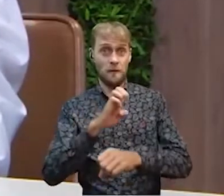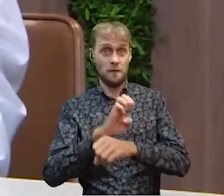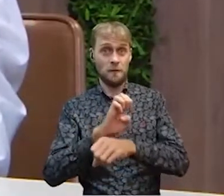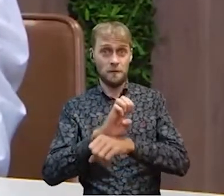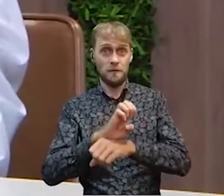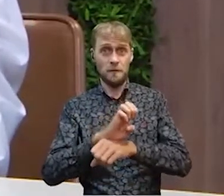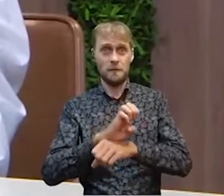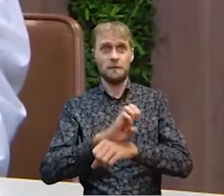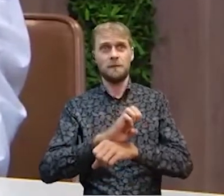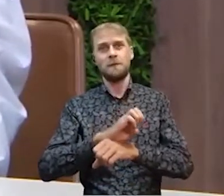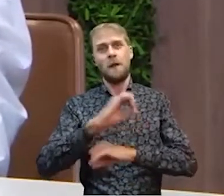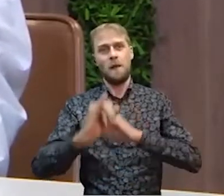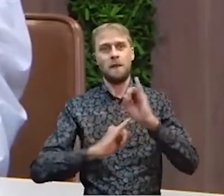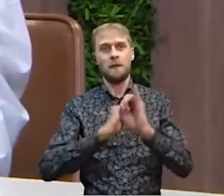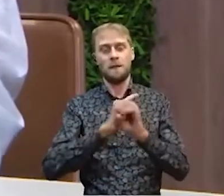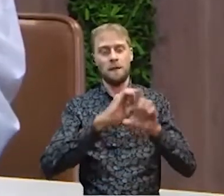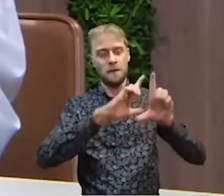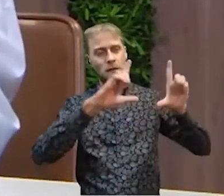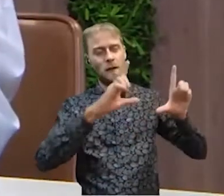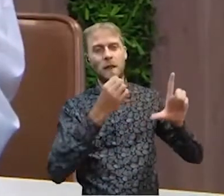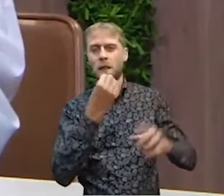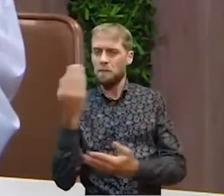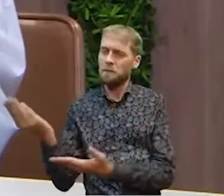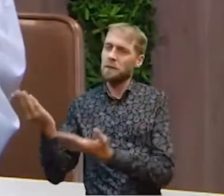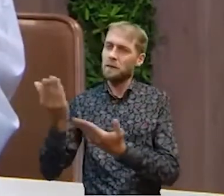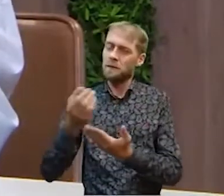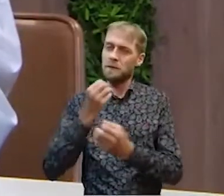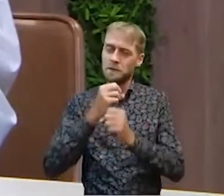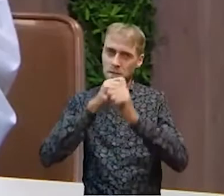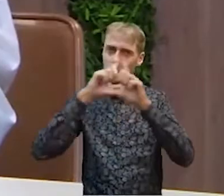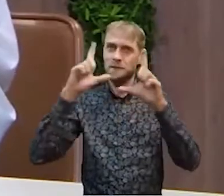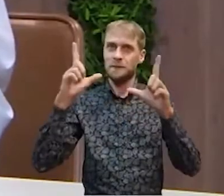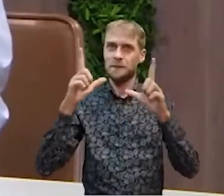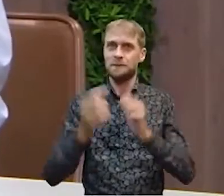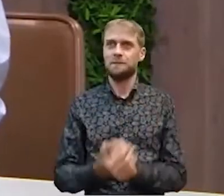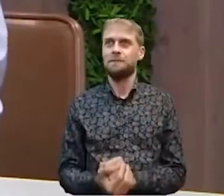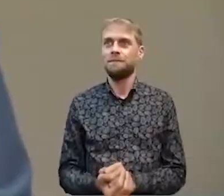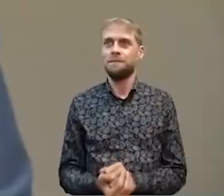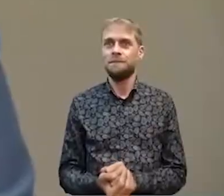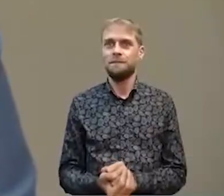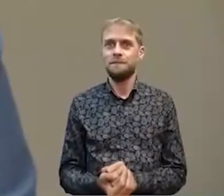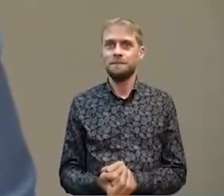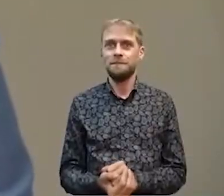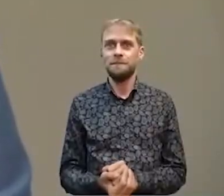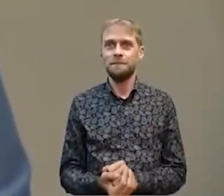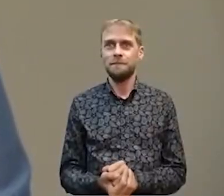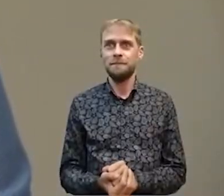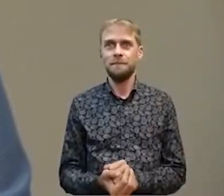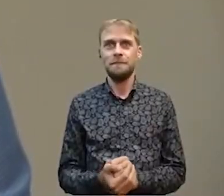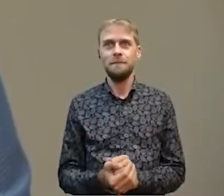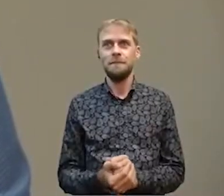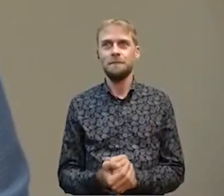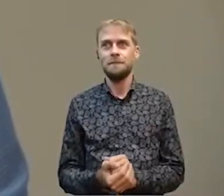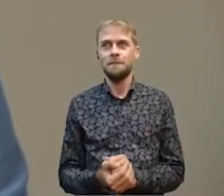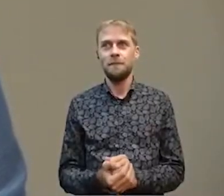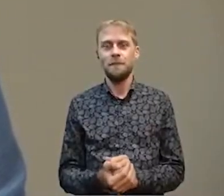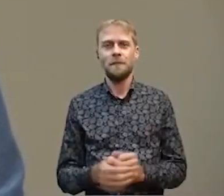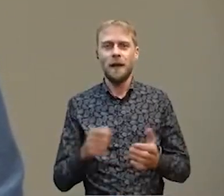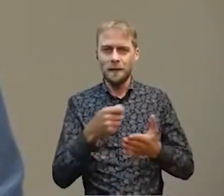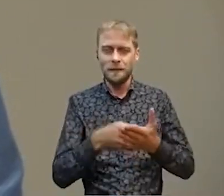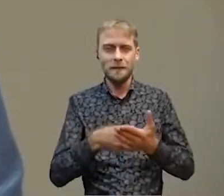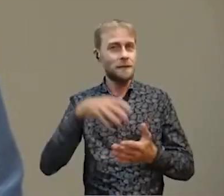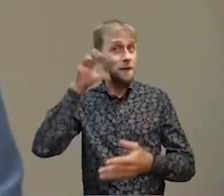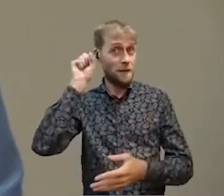Bom dia. Bem-vindos todos. Bom dia. Todos nos escutam? Só testar o áudio